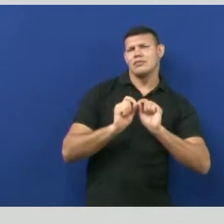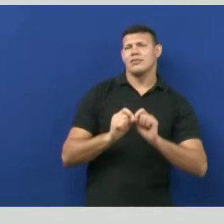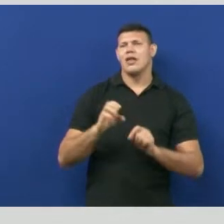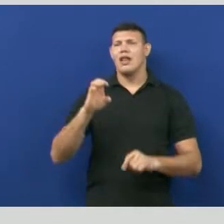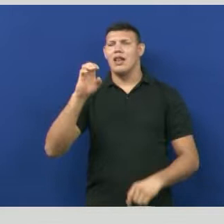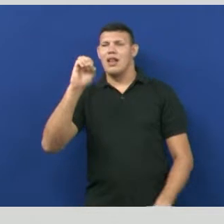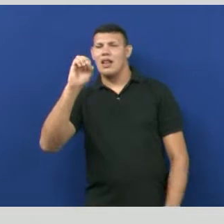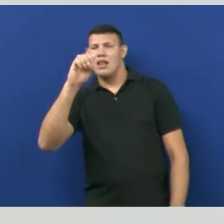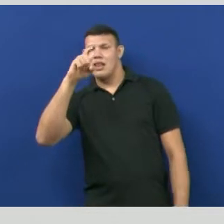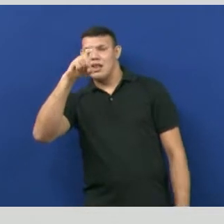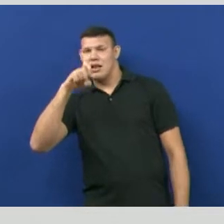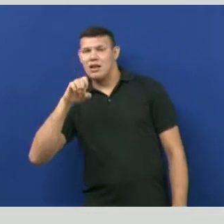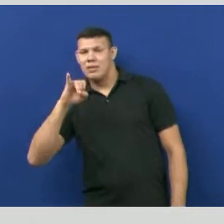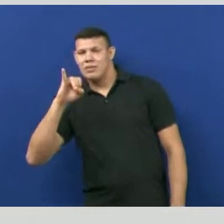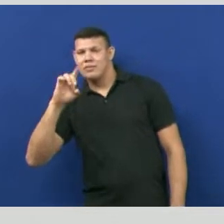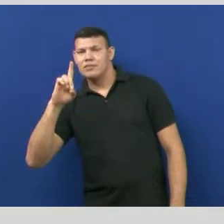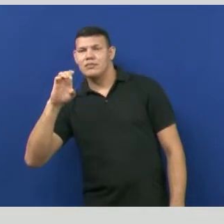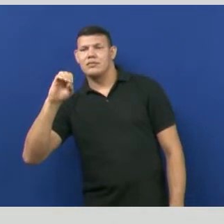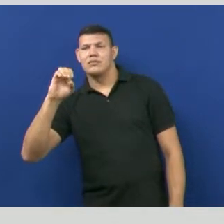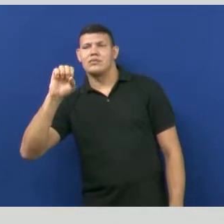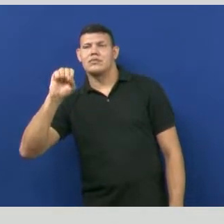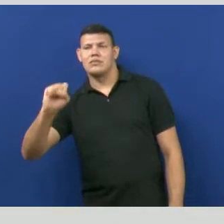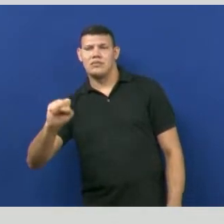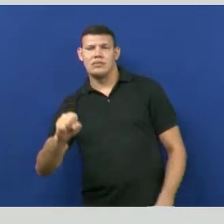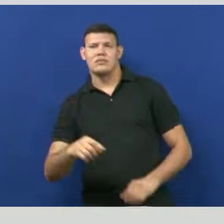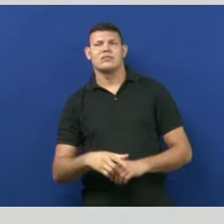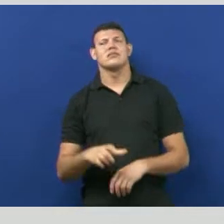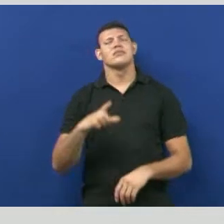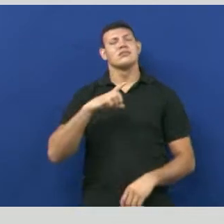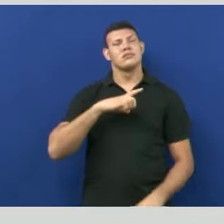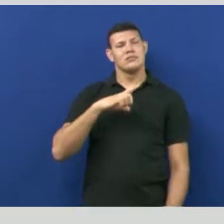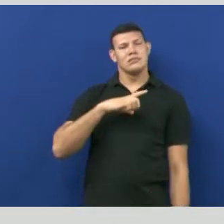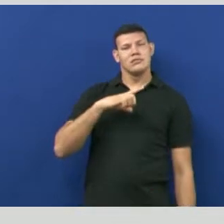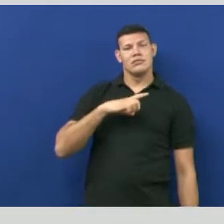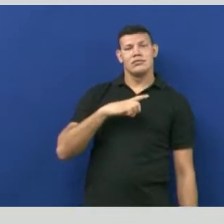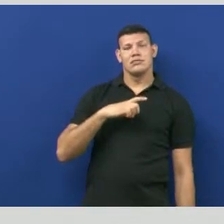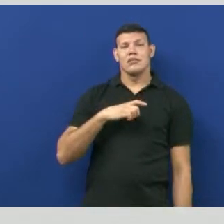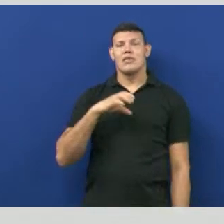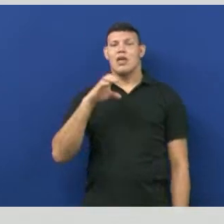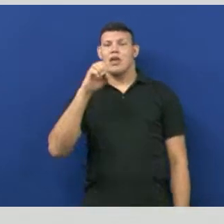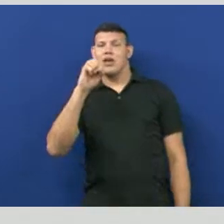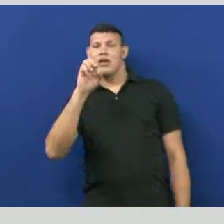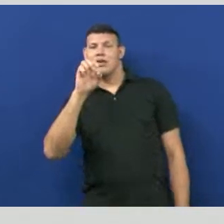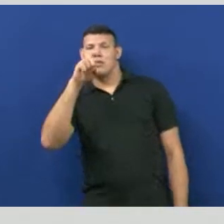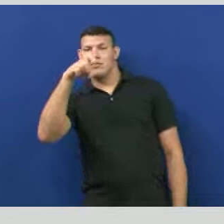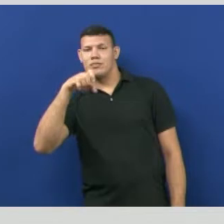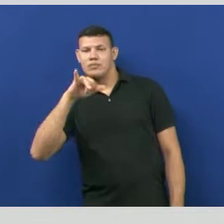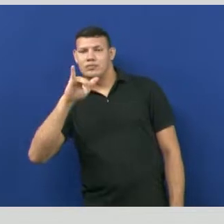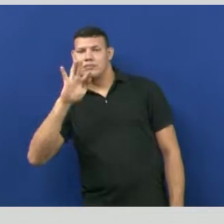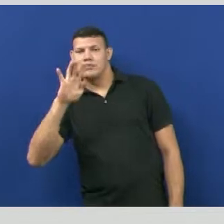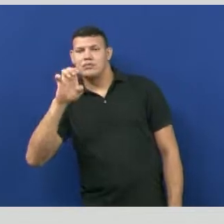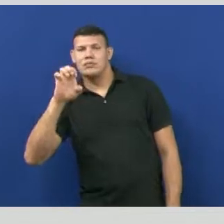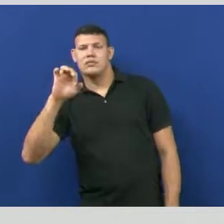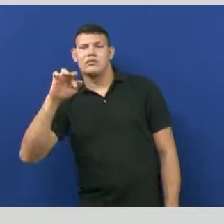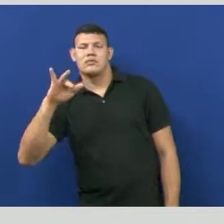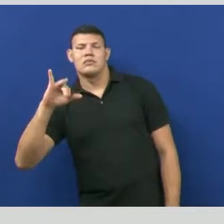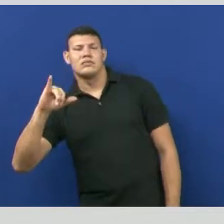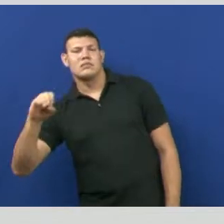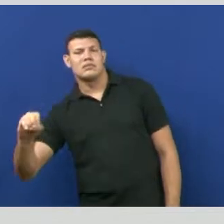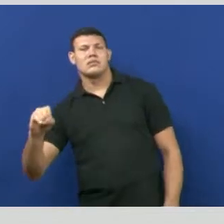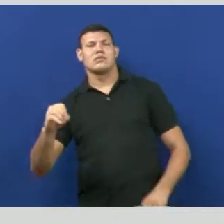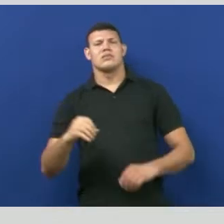óxido, exatamente por conter o elemento oxigênio. Todos os óxidos